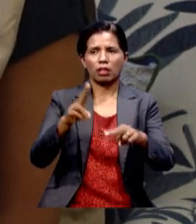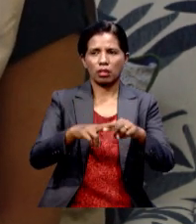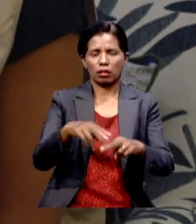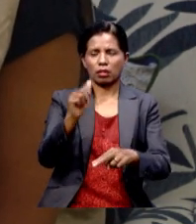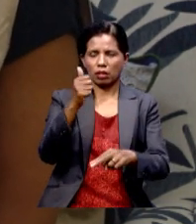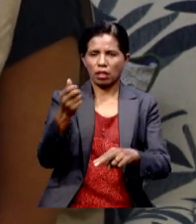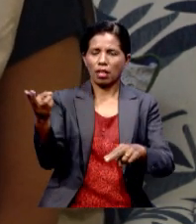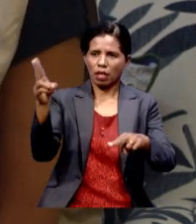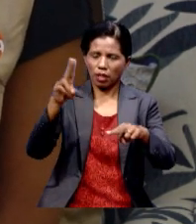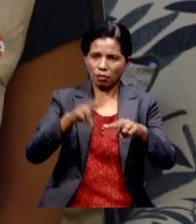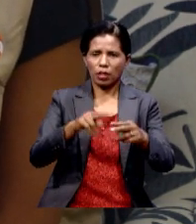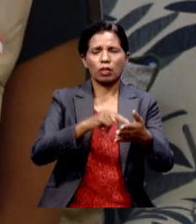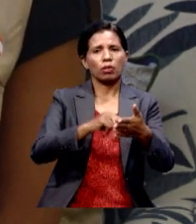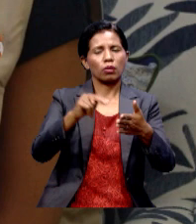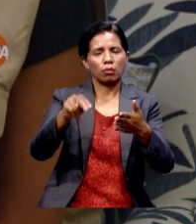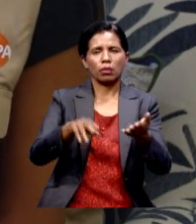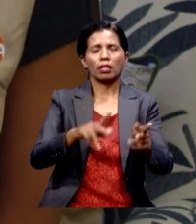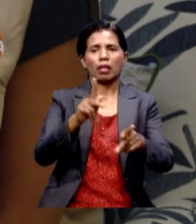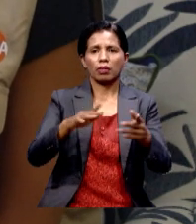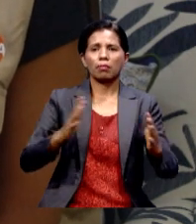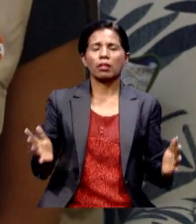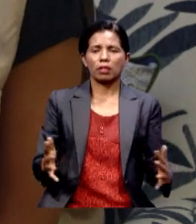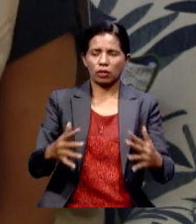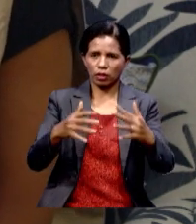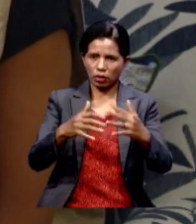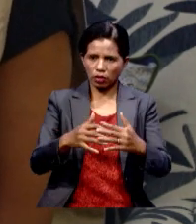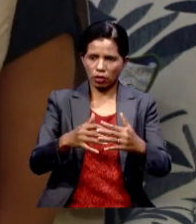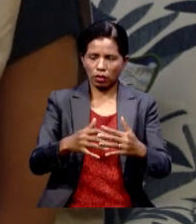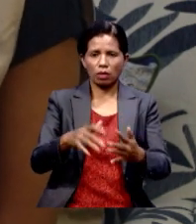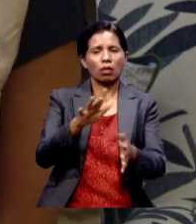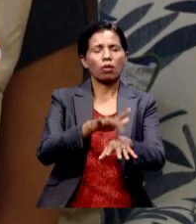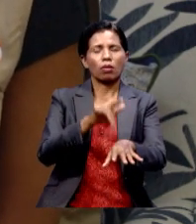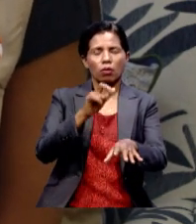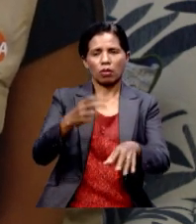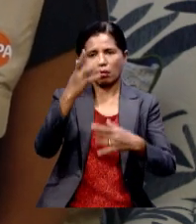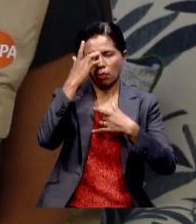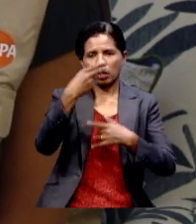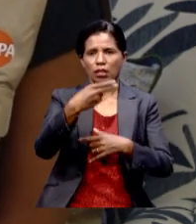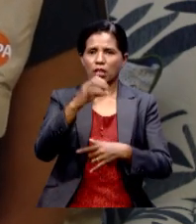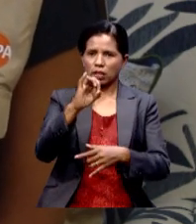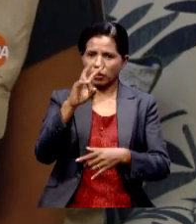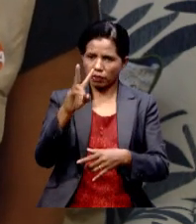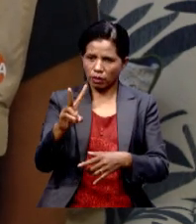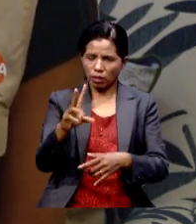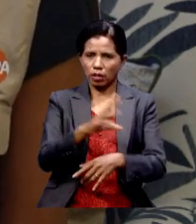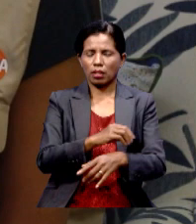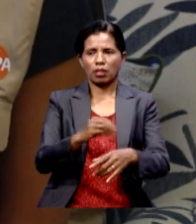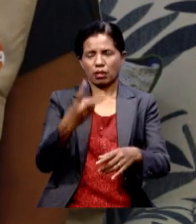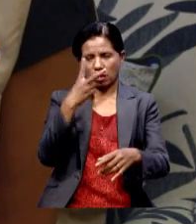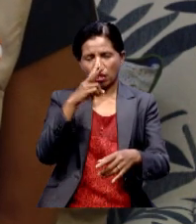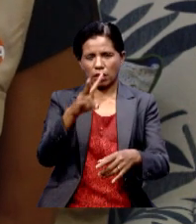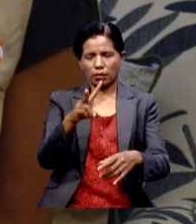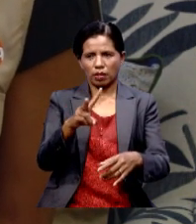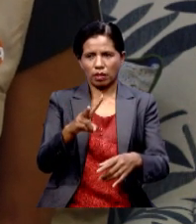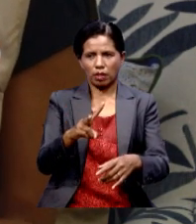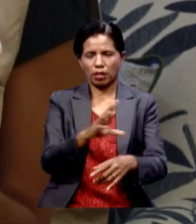vezes o número de mulheres grávidas com o vírus, o HIV-Sida. Portanto, são preocupações muito latentes e que